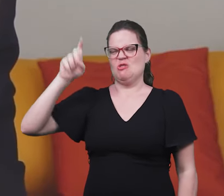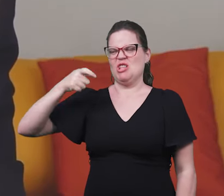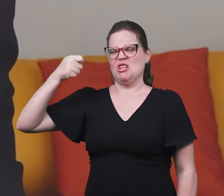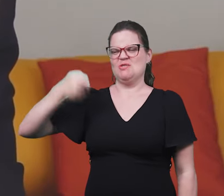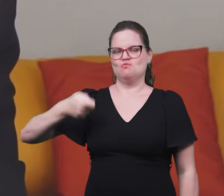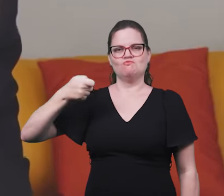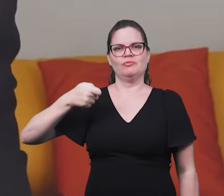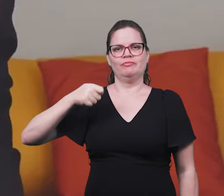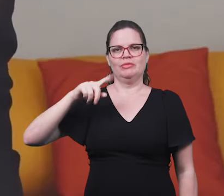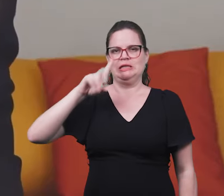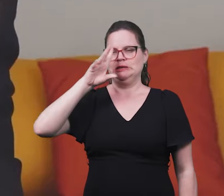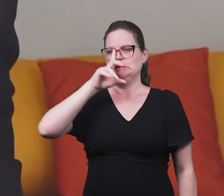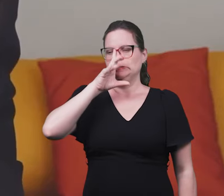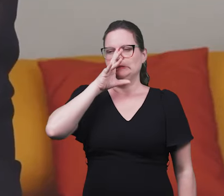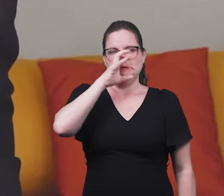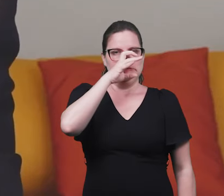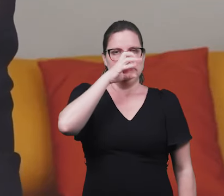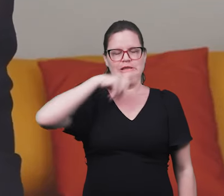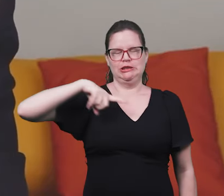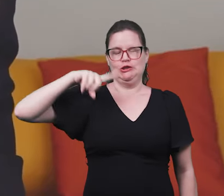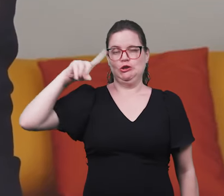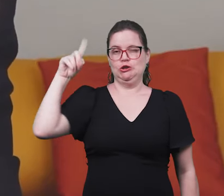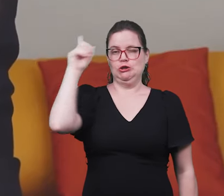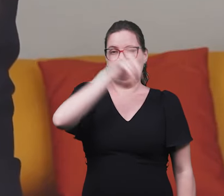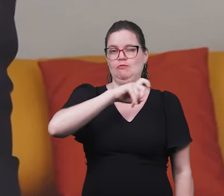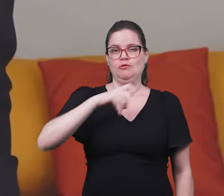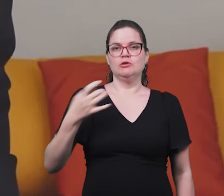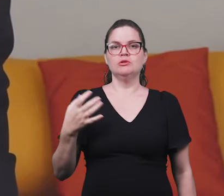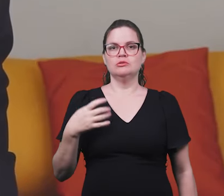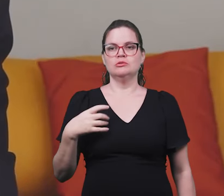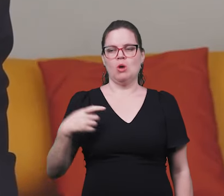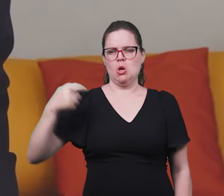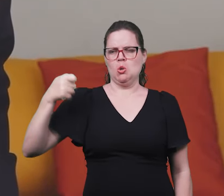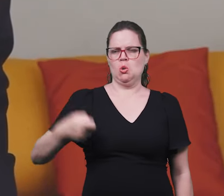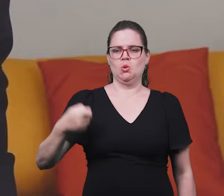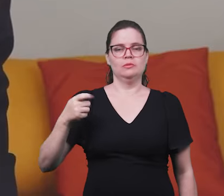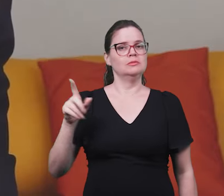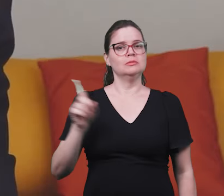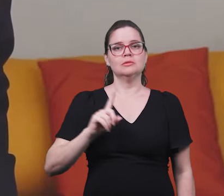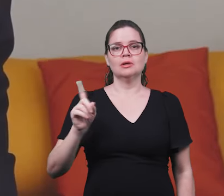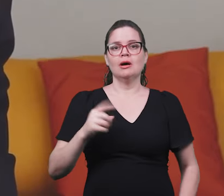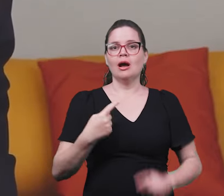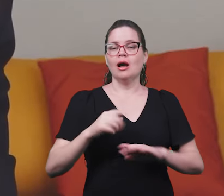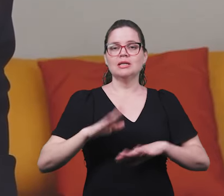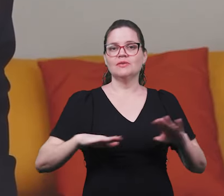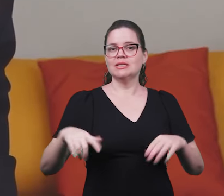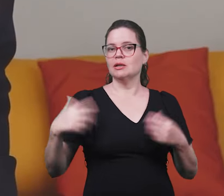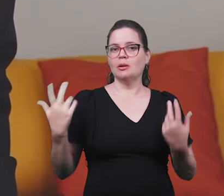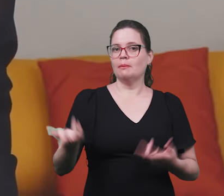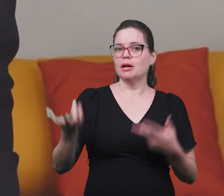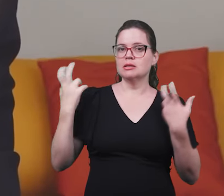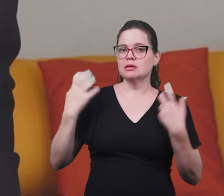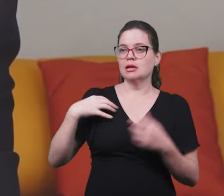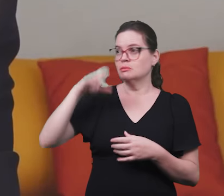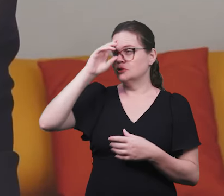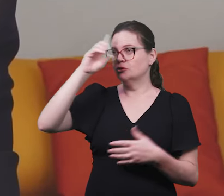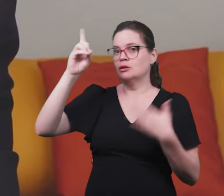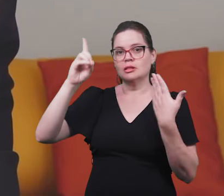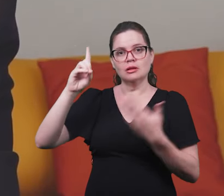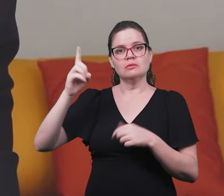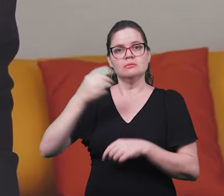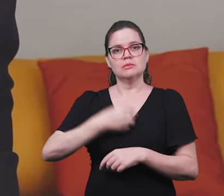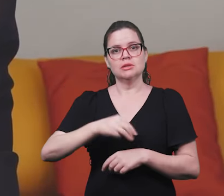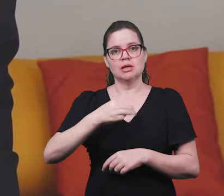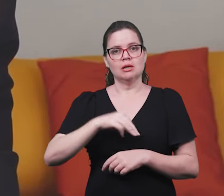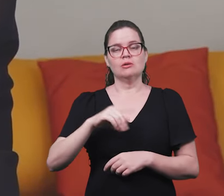exigente, duro, impositivo e até mesmo injusto. Ele às vezes não consegue reconhecer que Deus